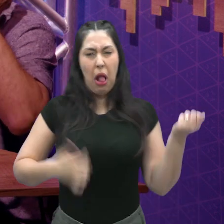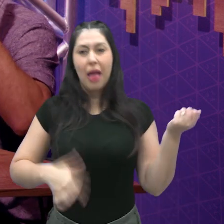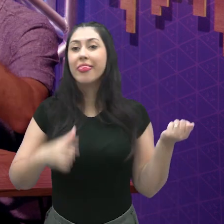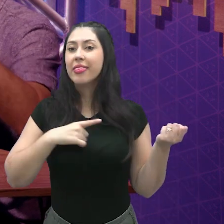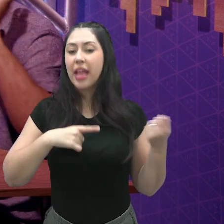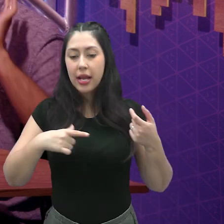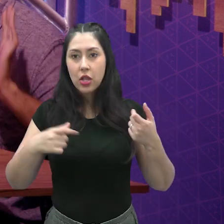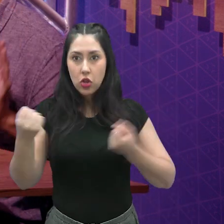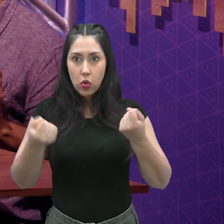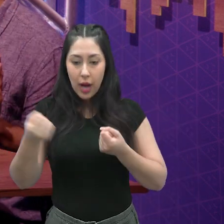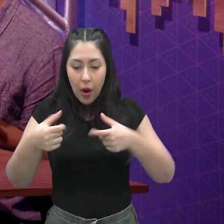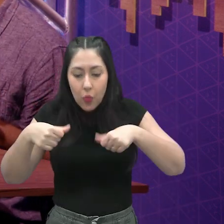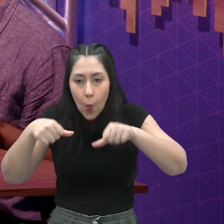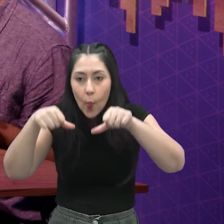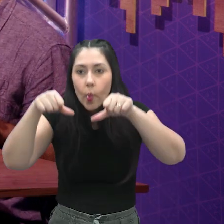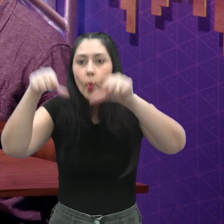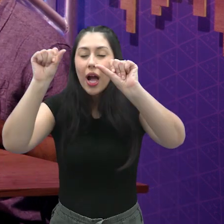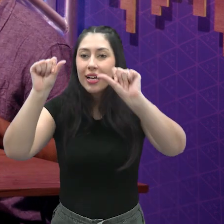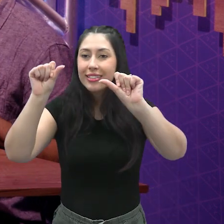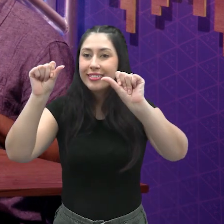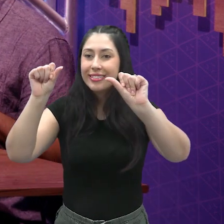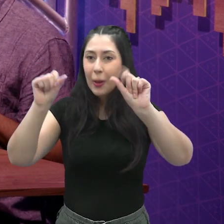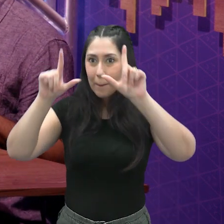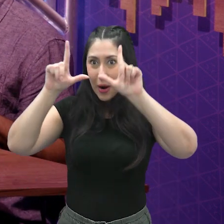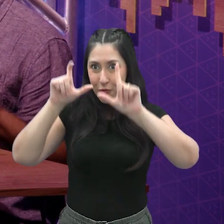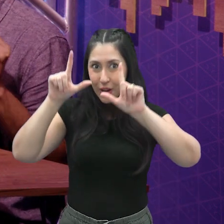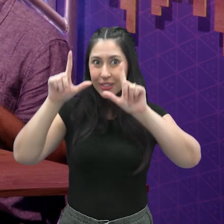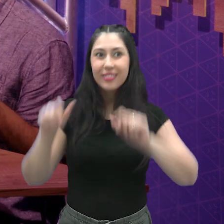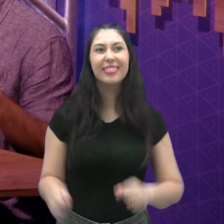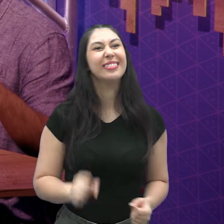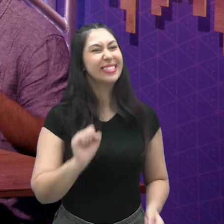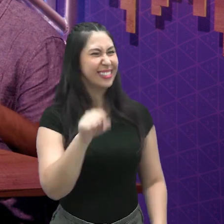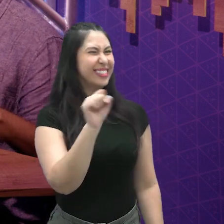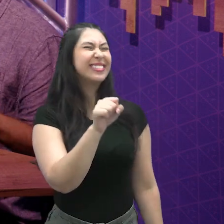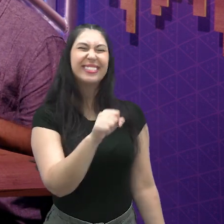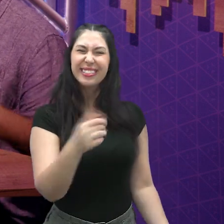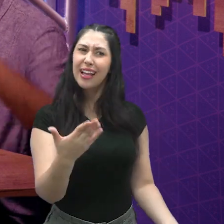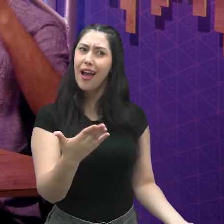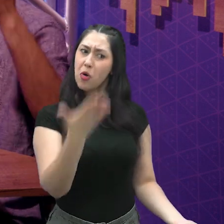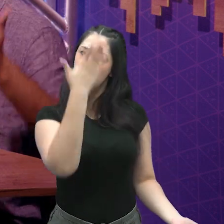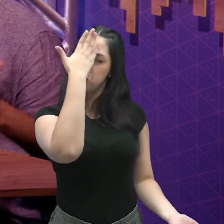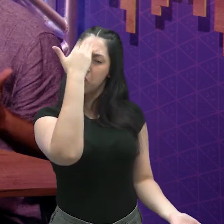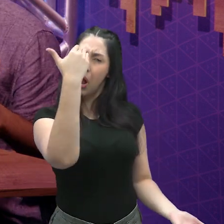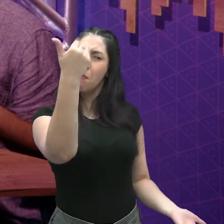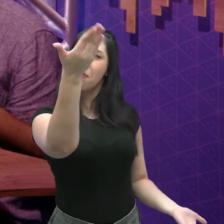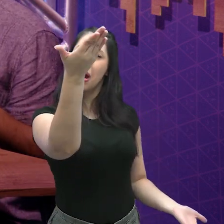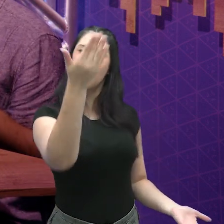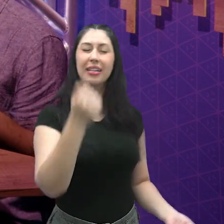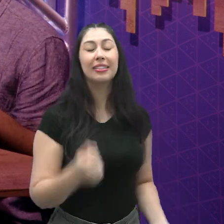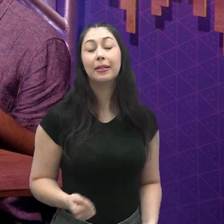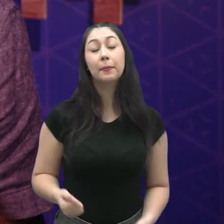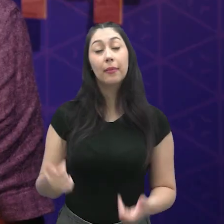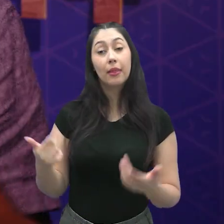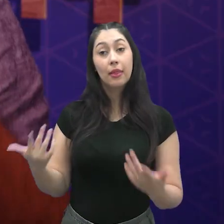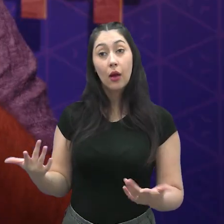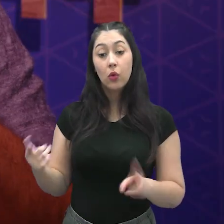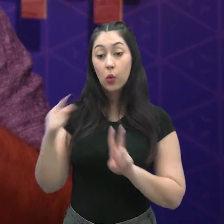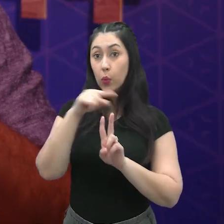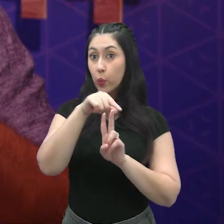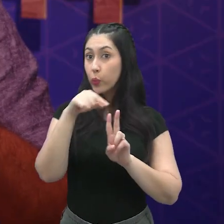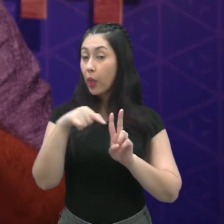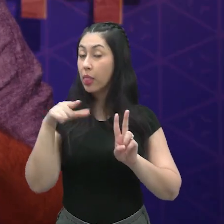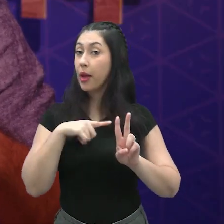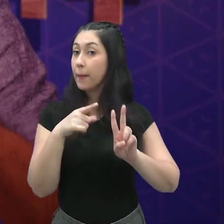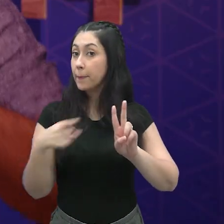ele vai colocar um adesivo do Tião Carreiro no carro dele. E eles Mestre Tião Carreiro, né, como a gente Tião fala. Carreiro. Eles